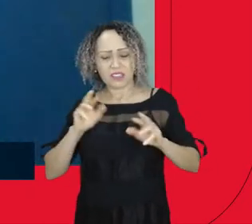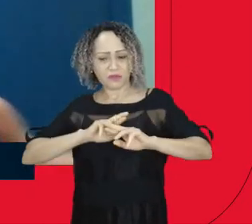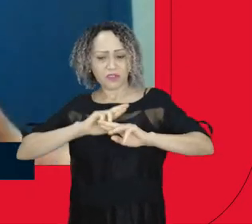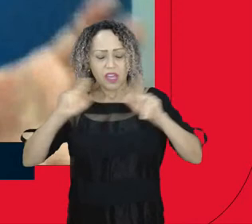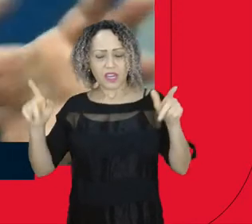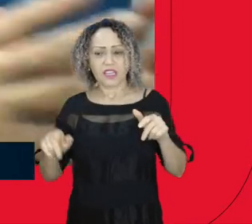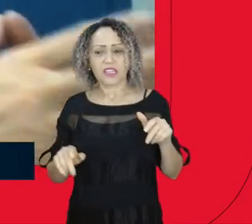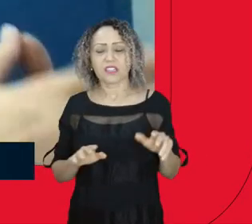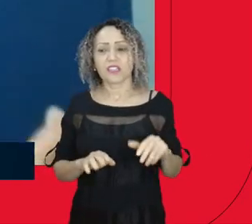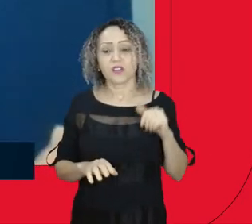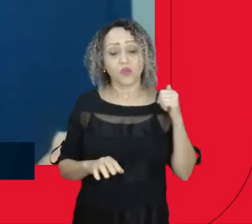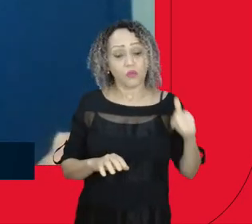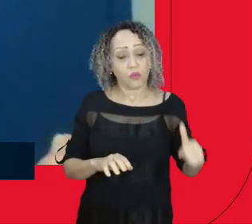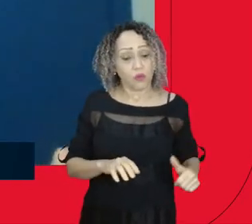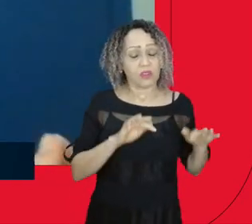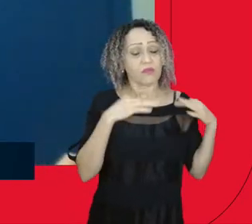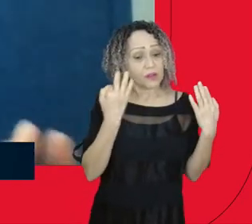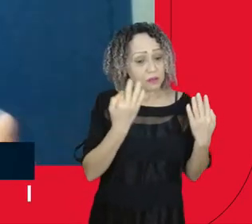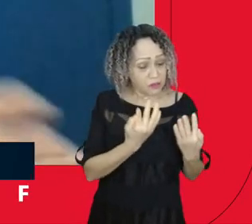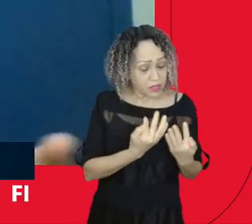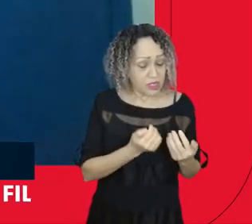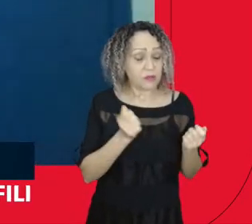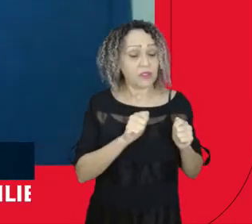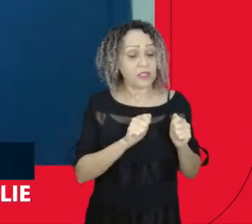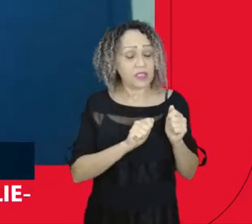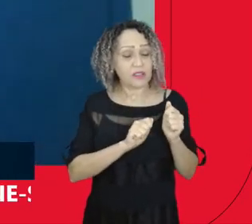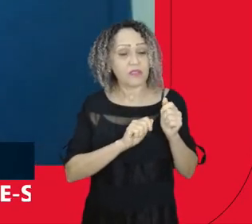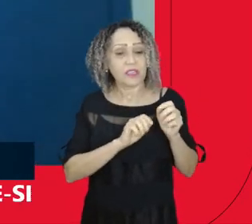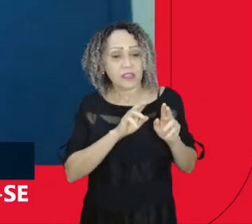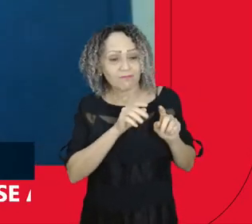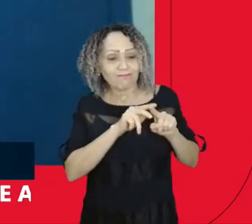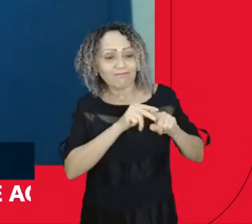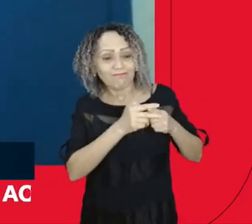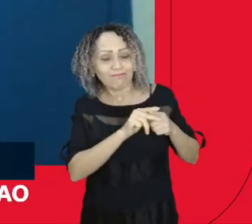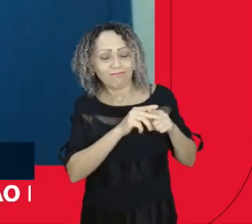só fazer um decreto reajustando o Bolsa Família e era só